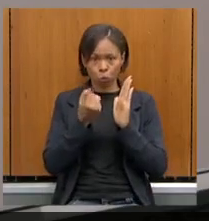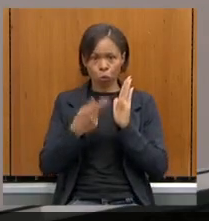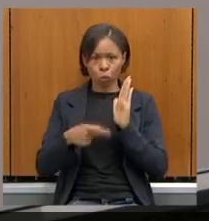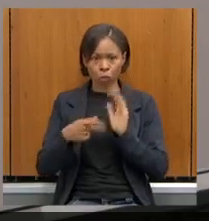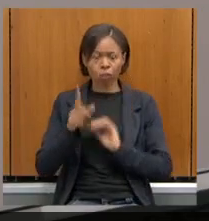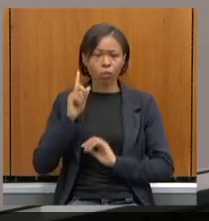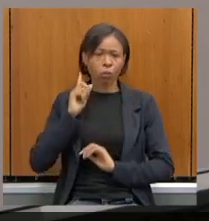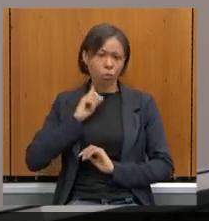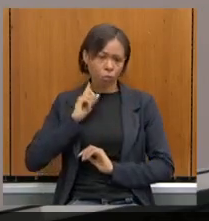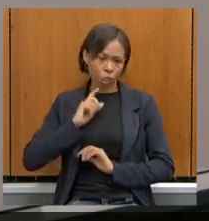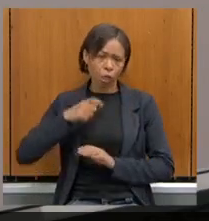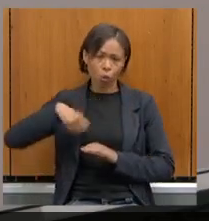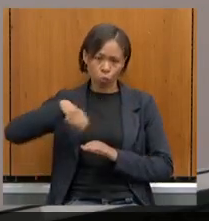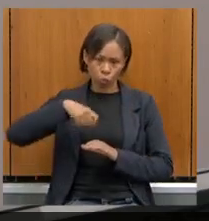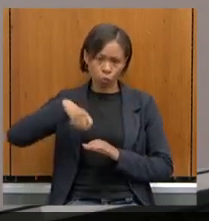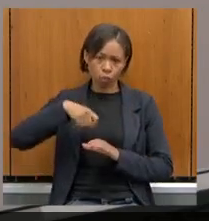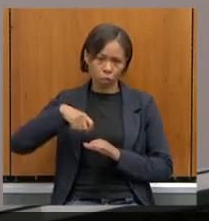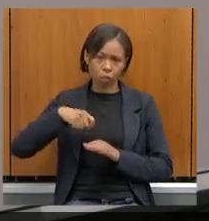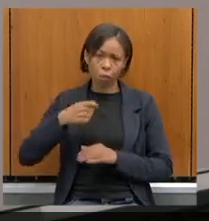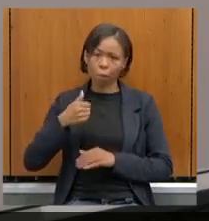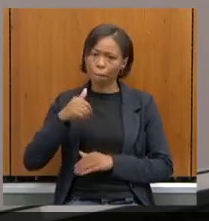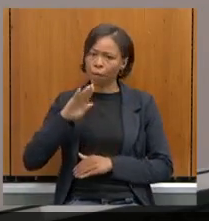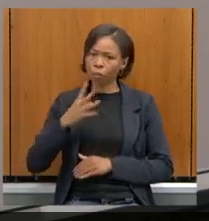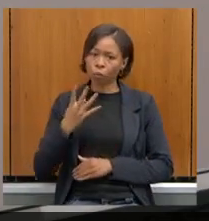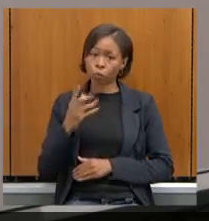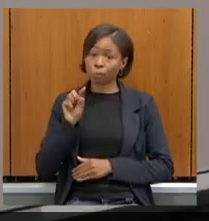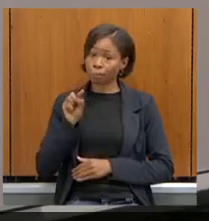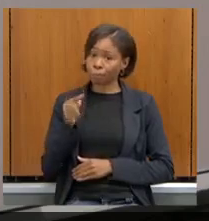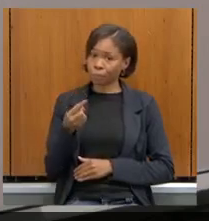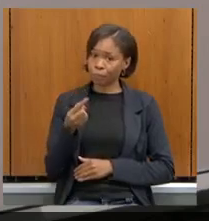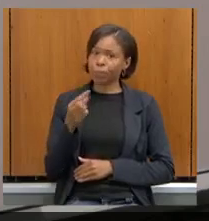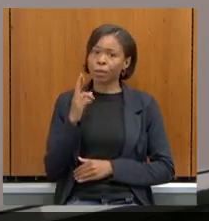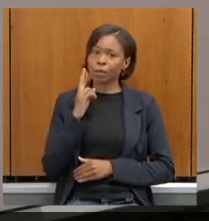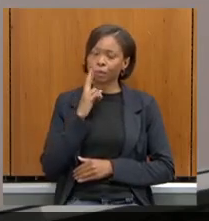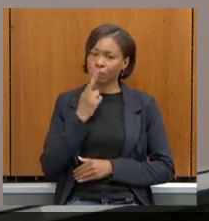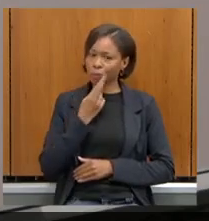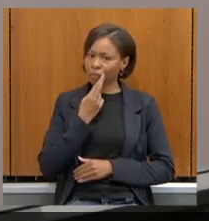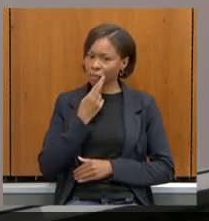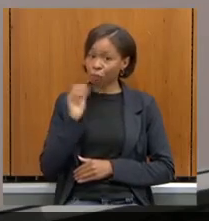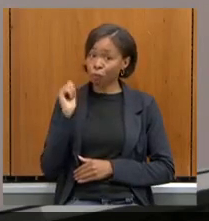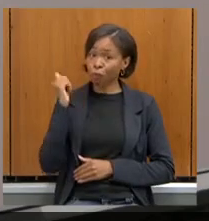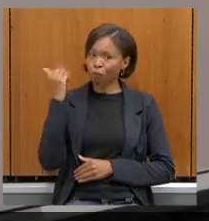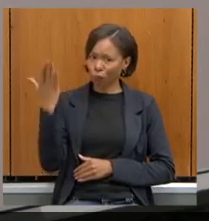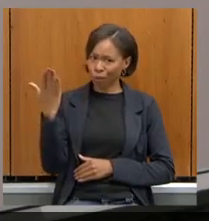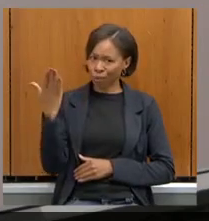sobretudo envolver os mais de 4 mil restaurantes que nós temos fora de Minas Gerais,